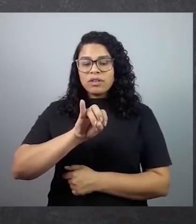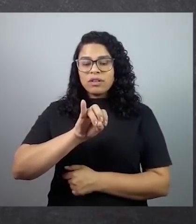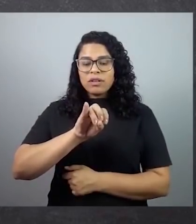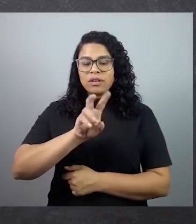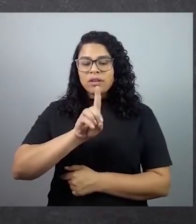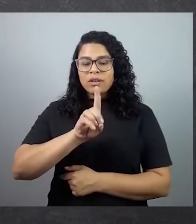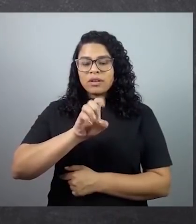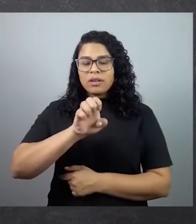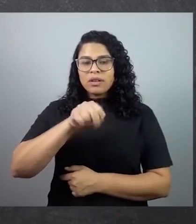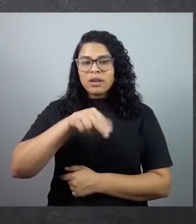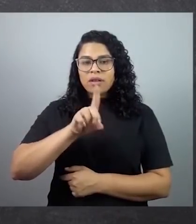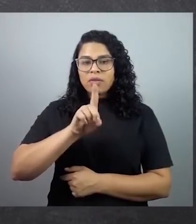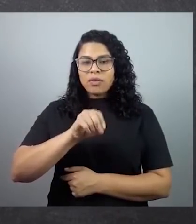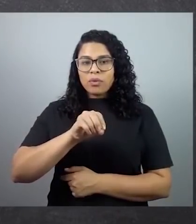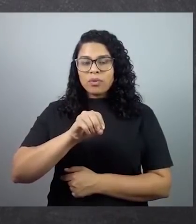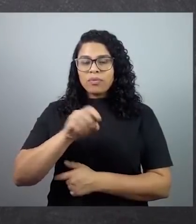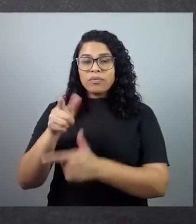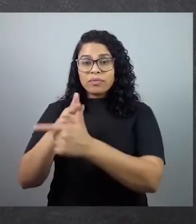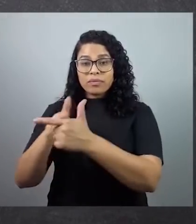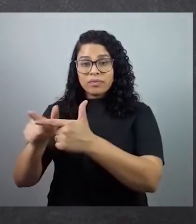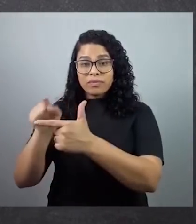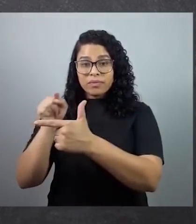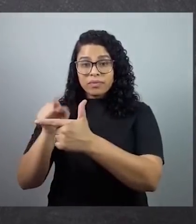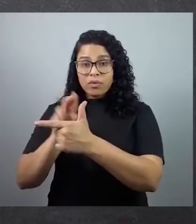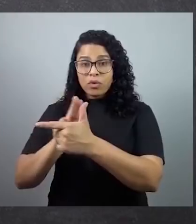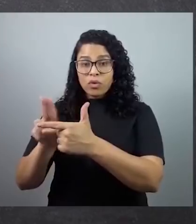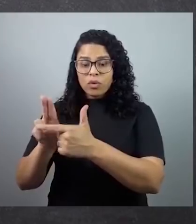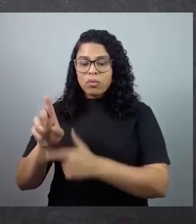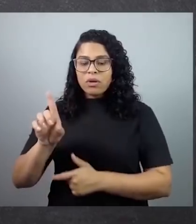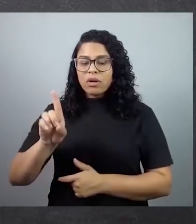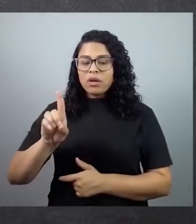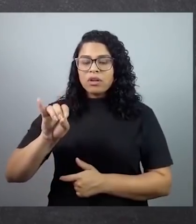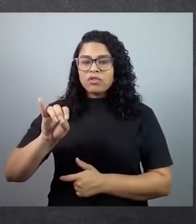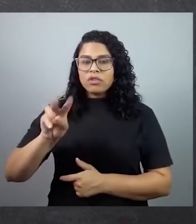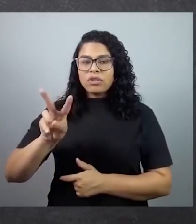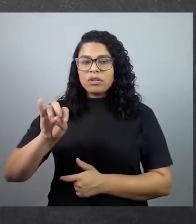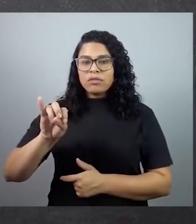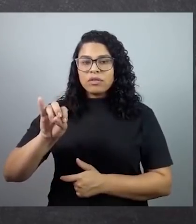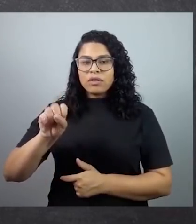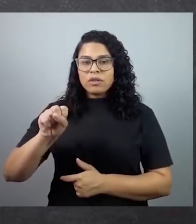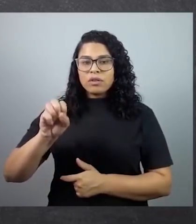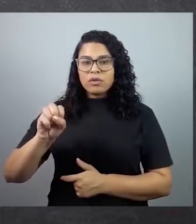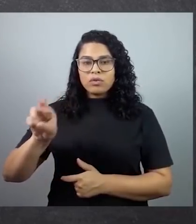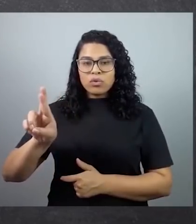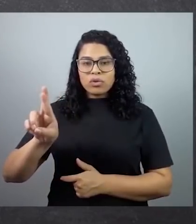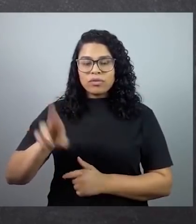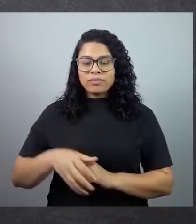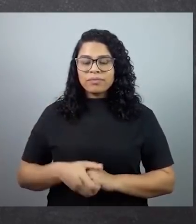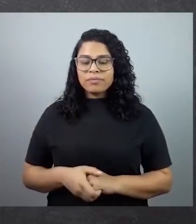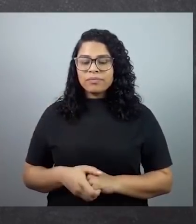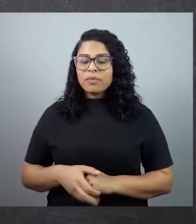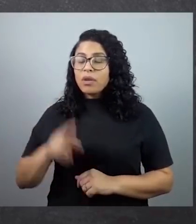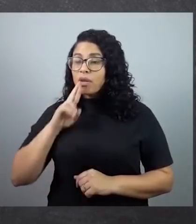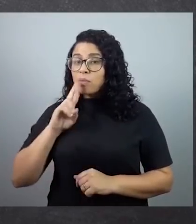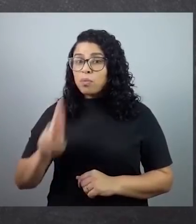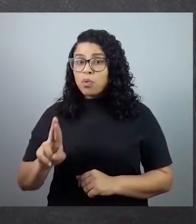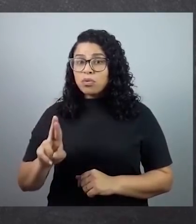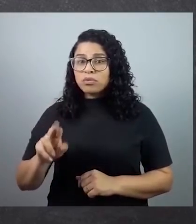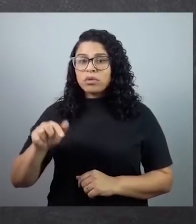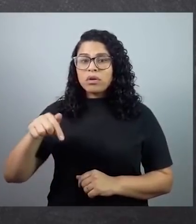chamado de divisor. O resultado que nós obtemos é chamado de quociente. E